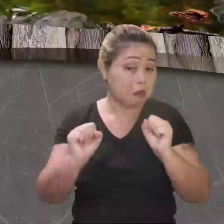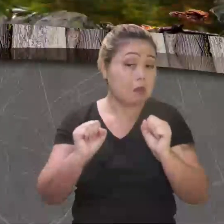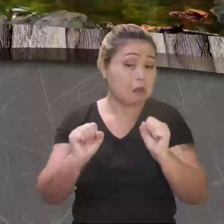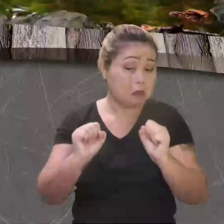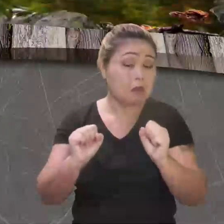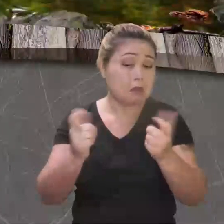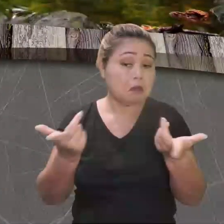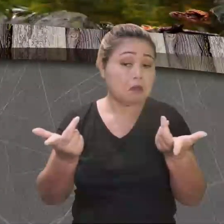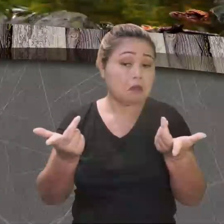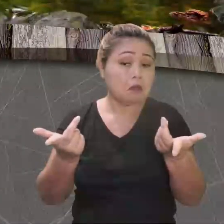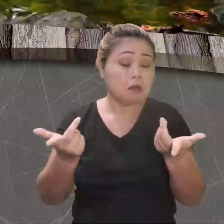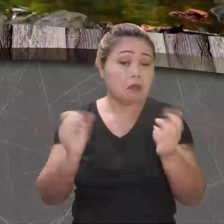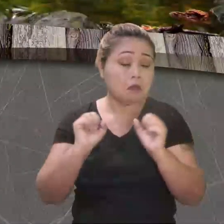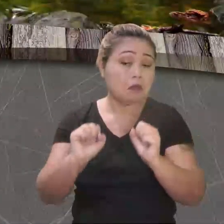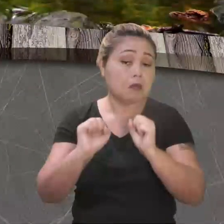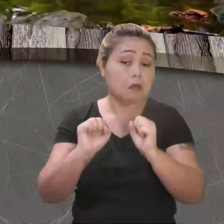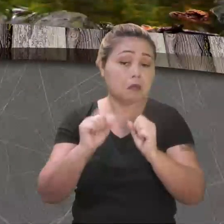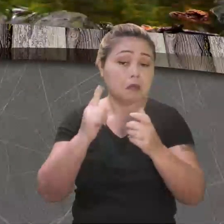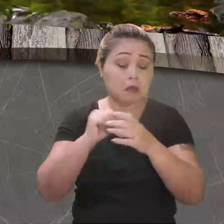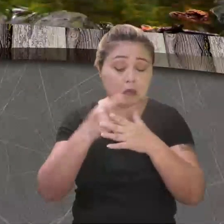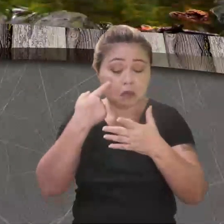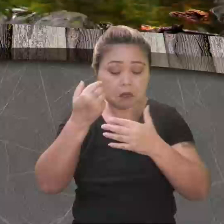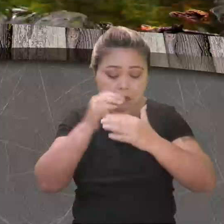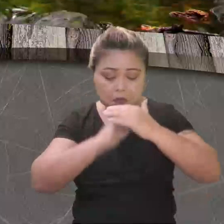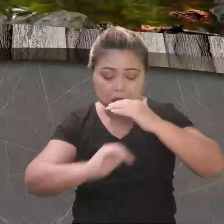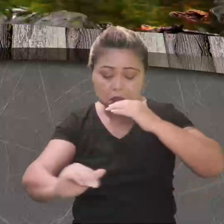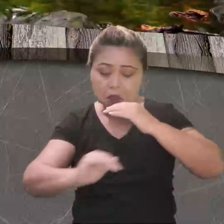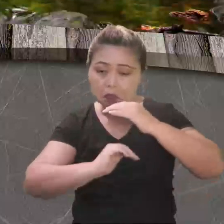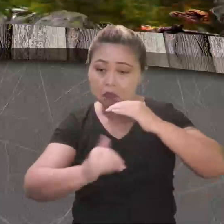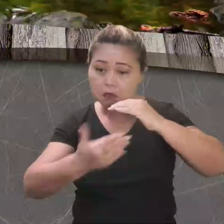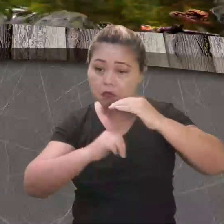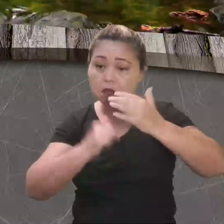sim. Pode ter que a gente tenha algum registro fossilífero ali.